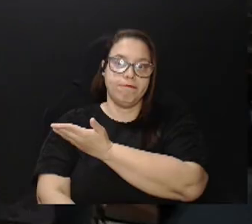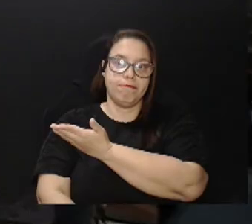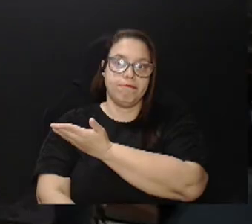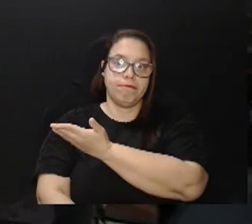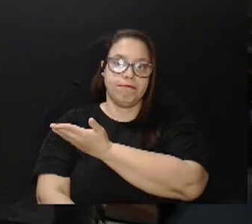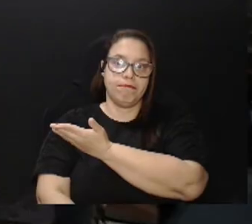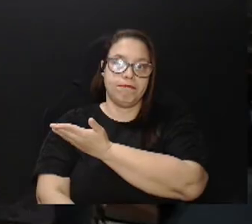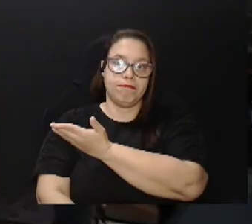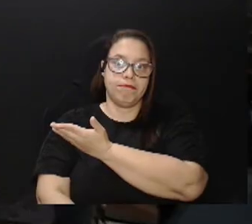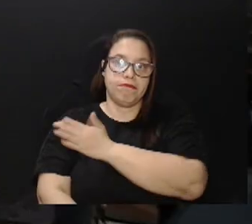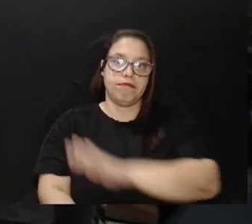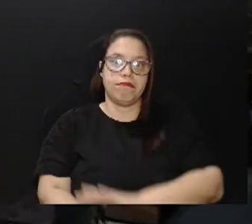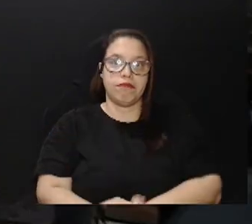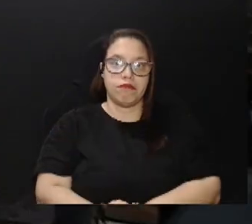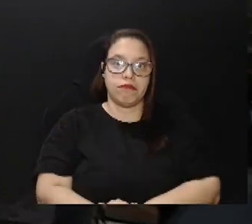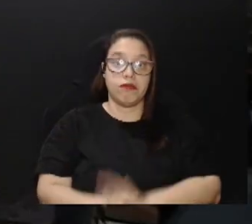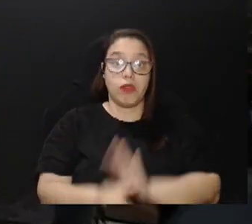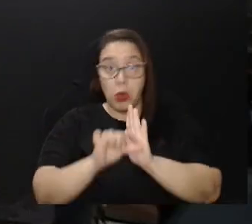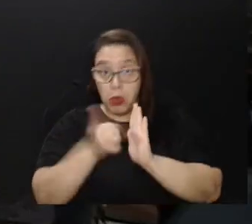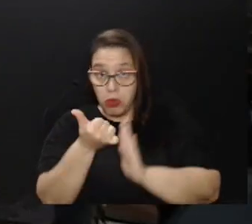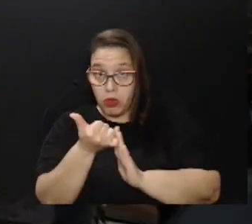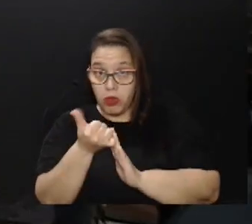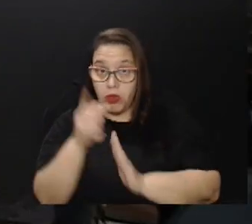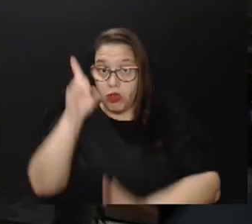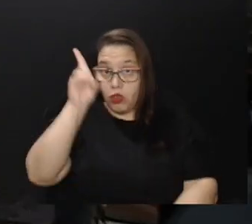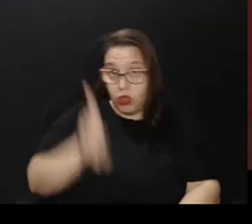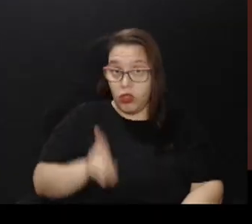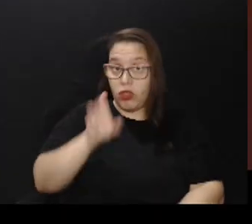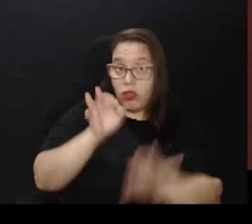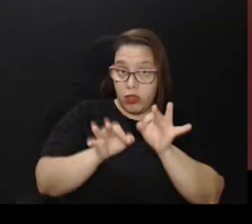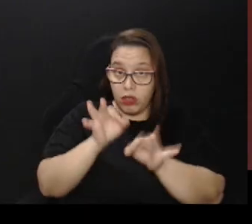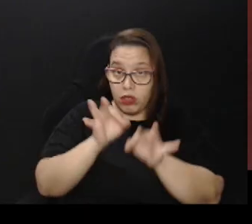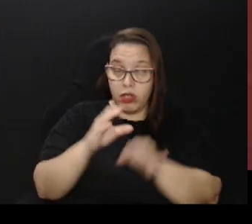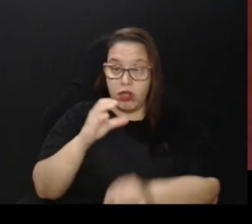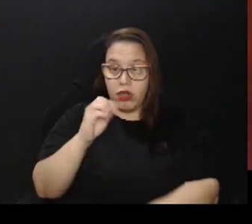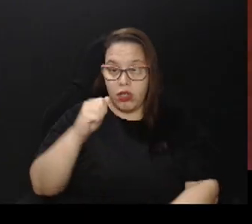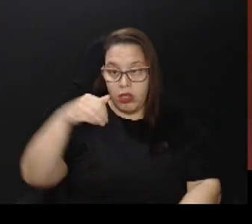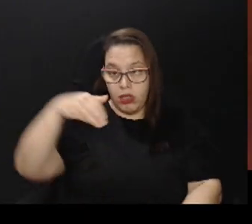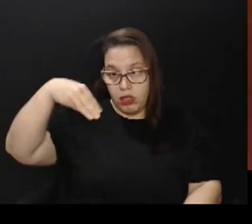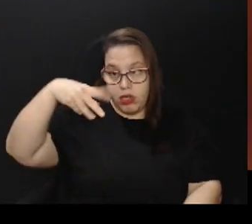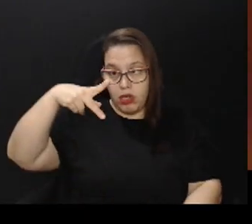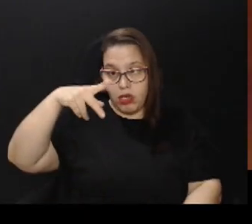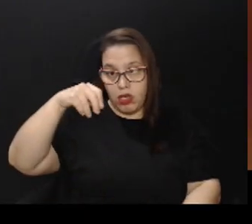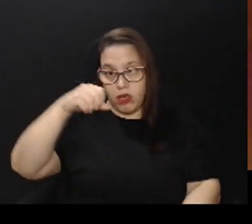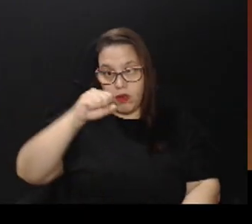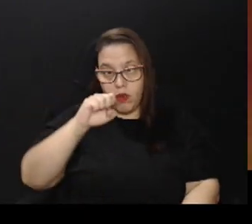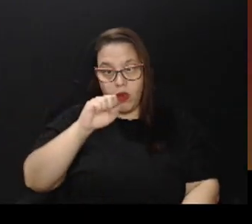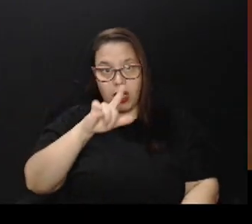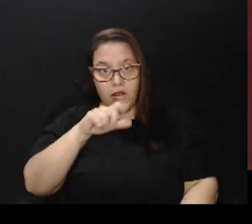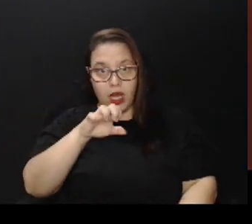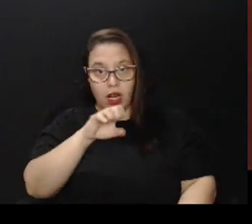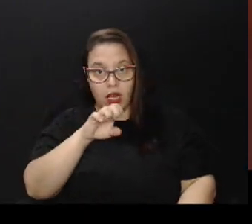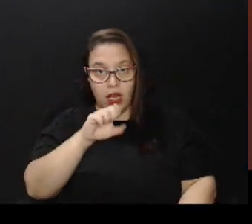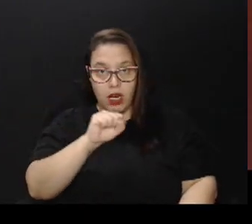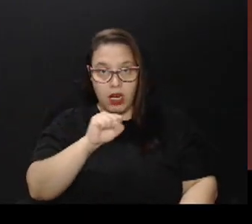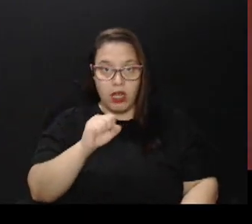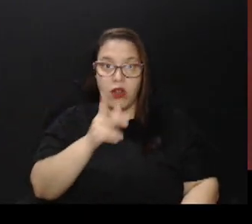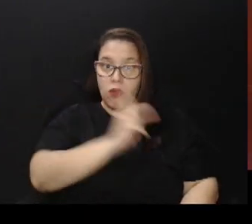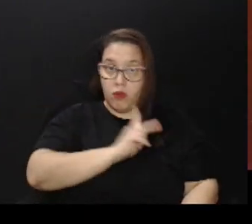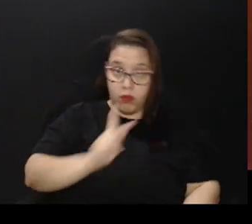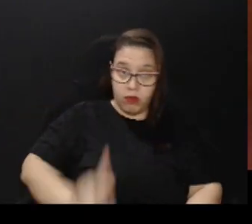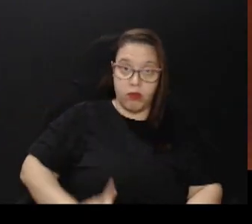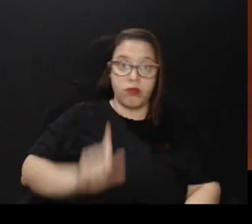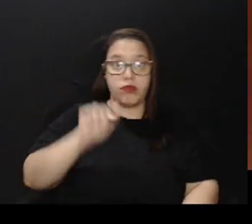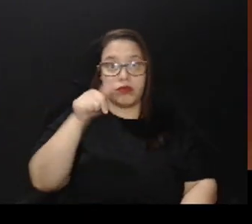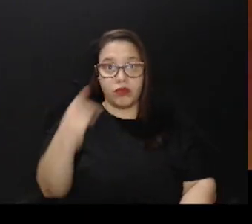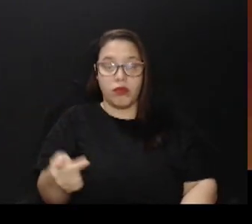O primeiro diretor jurídico foi Campos Salles, que foi presidente depois, né? Mário Gatti era italiano,